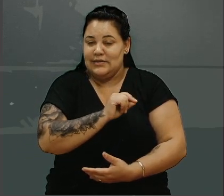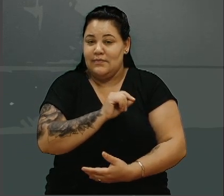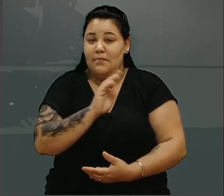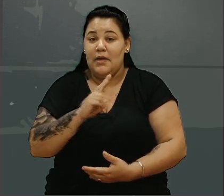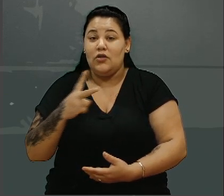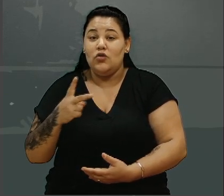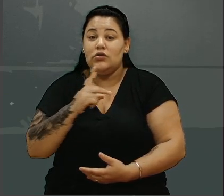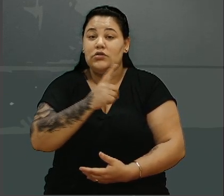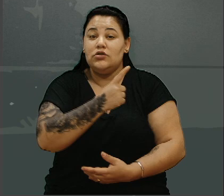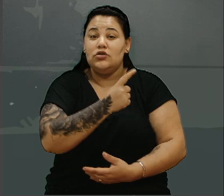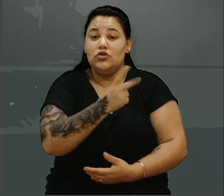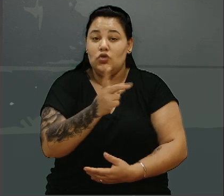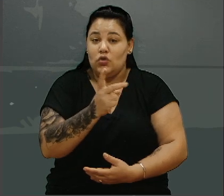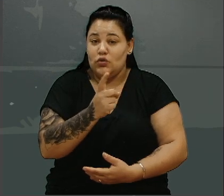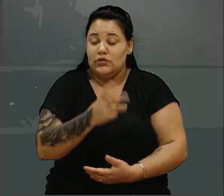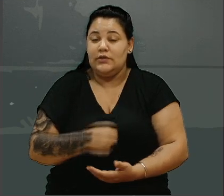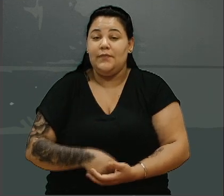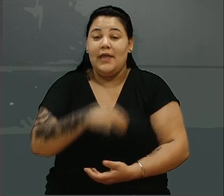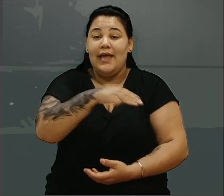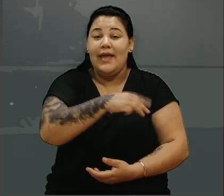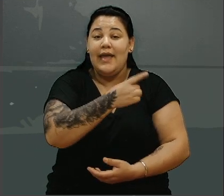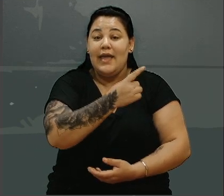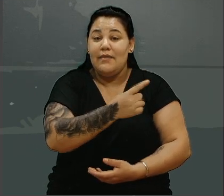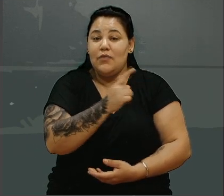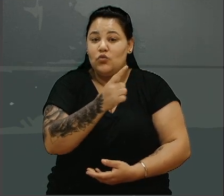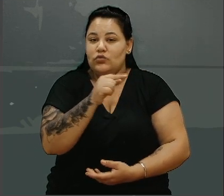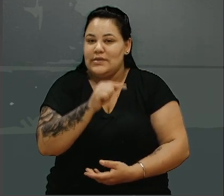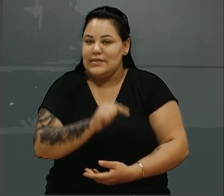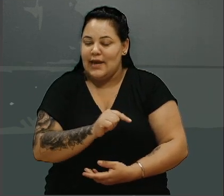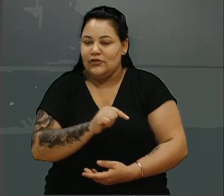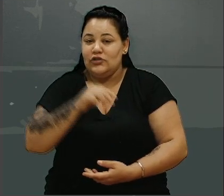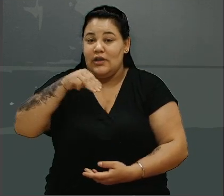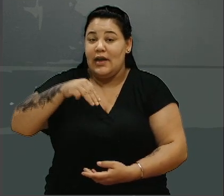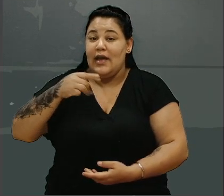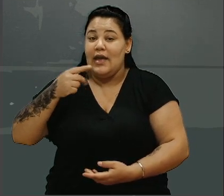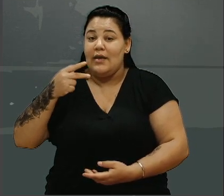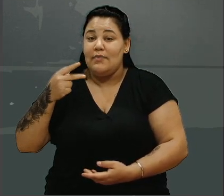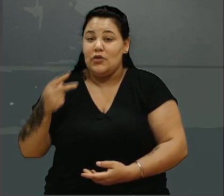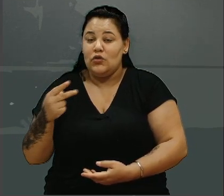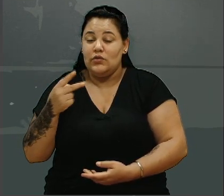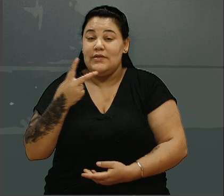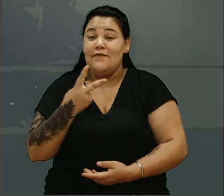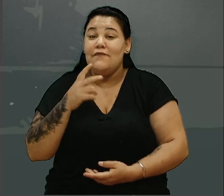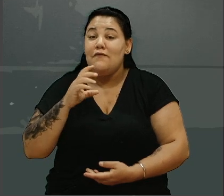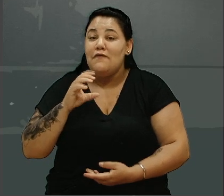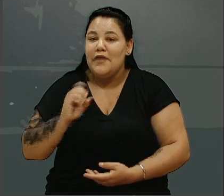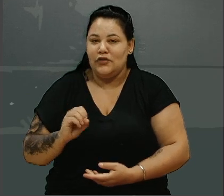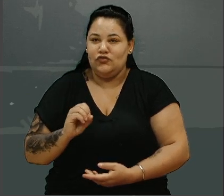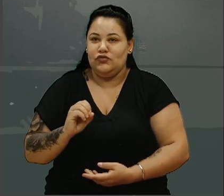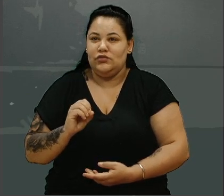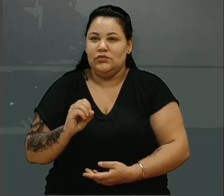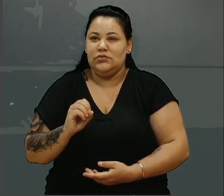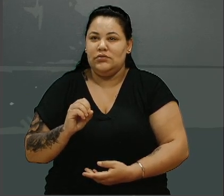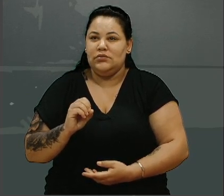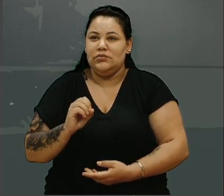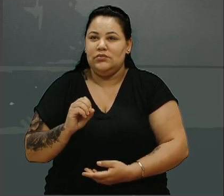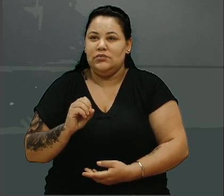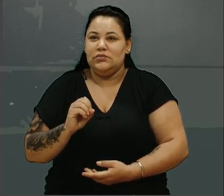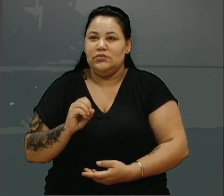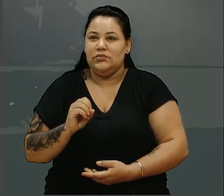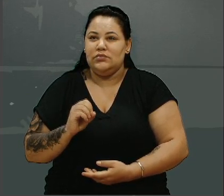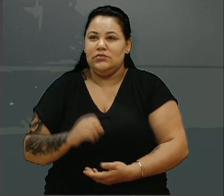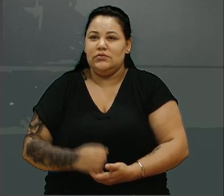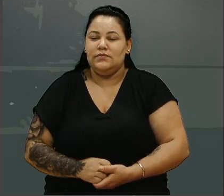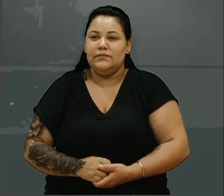12. Maternal 1, 17. Maternal 2, 20. E aqui não